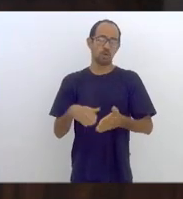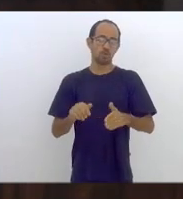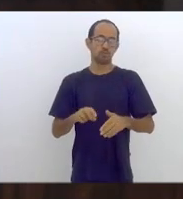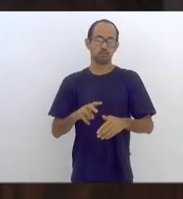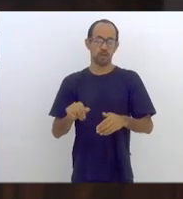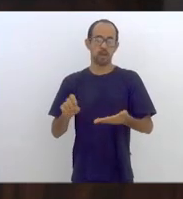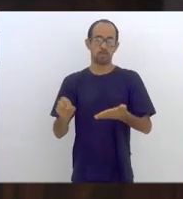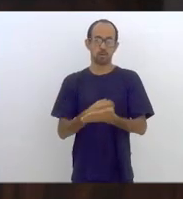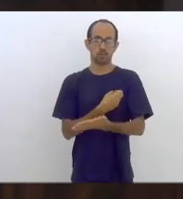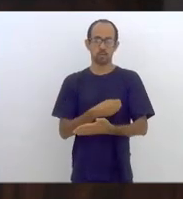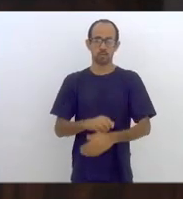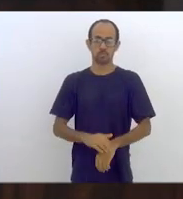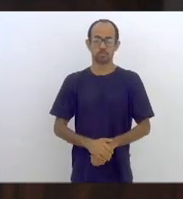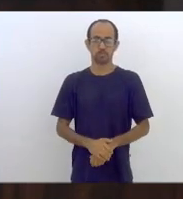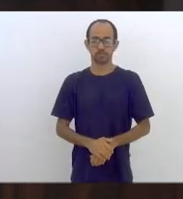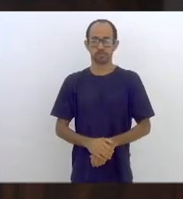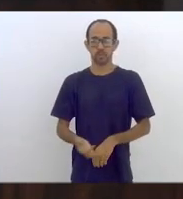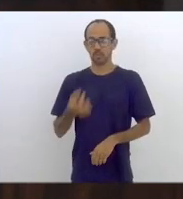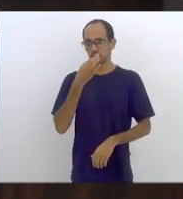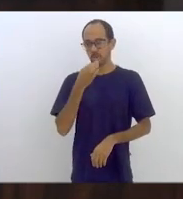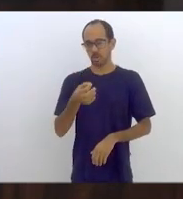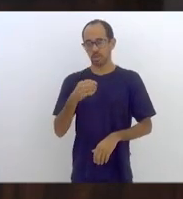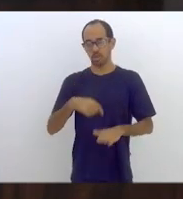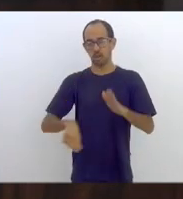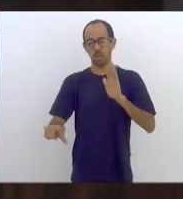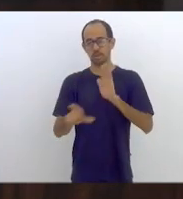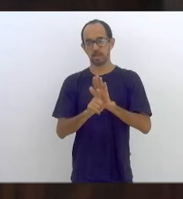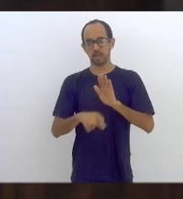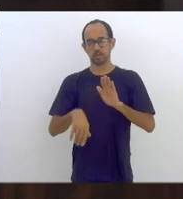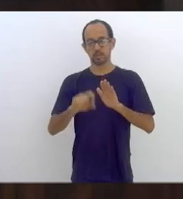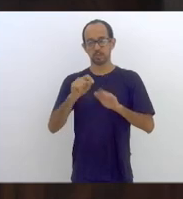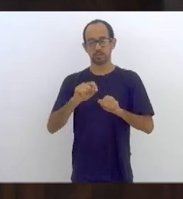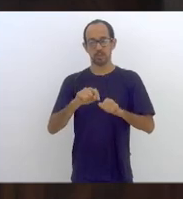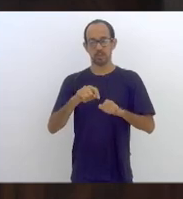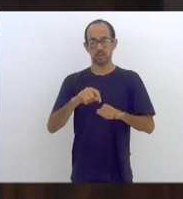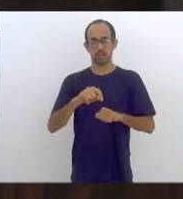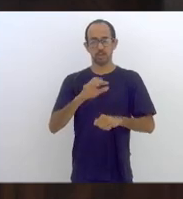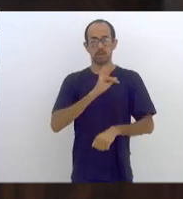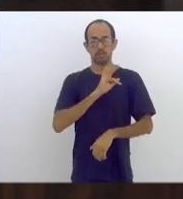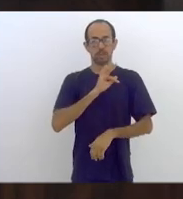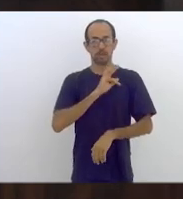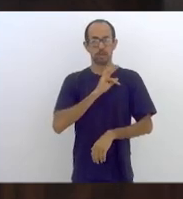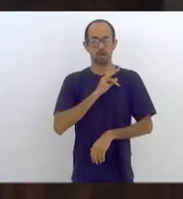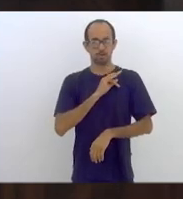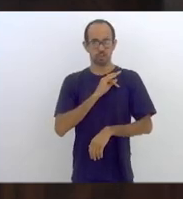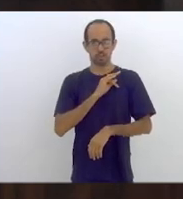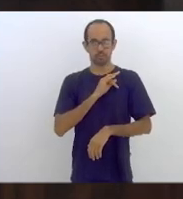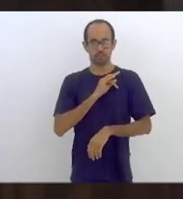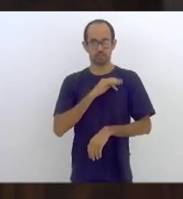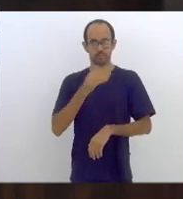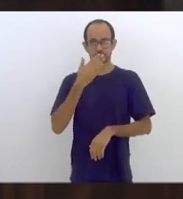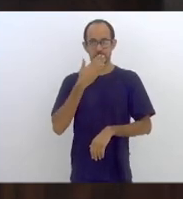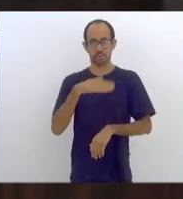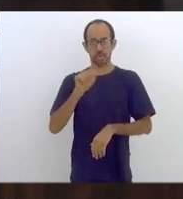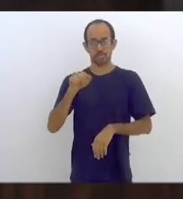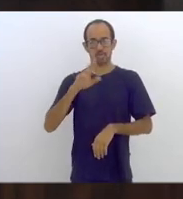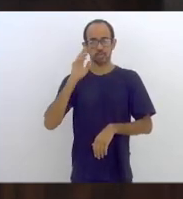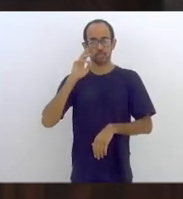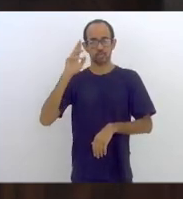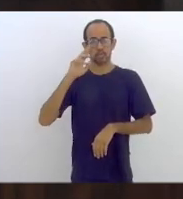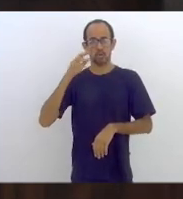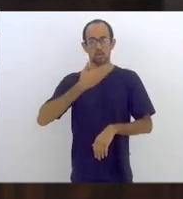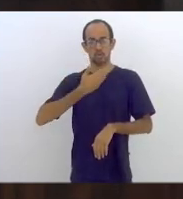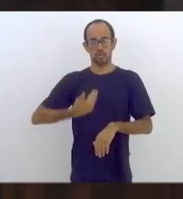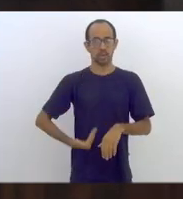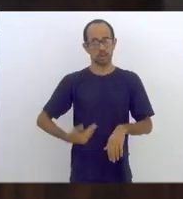promulgação indicação Legislativa 572 de 22 de autoria deputada Marta Rocha solicita os lentíssimo senhor